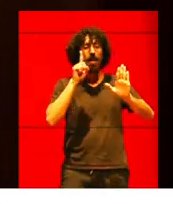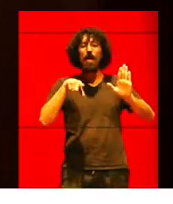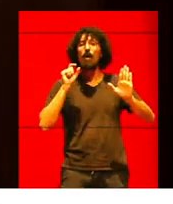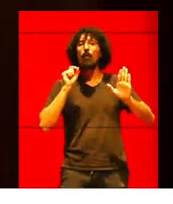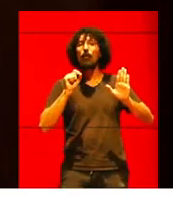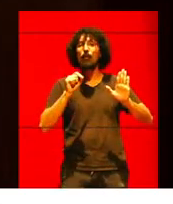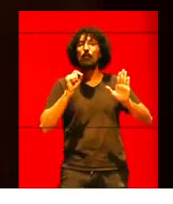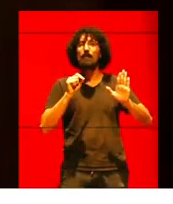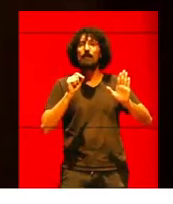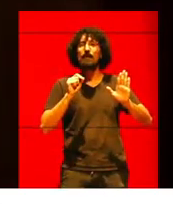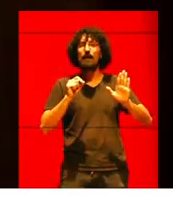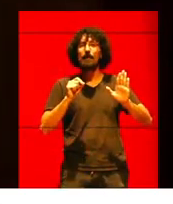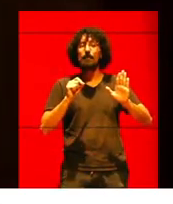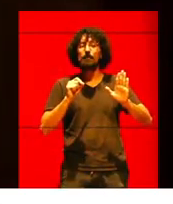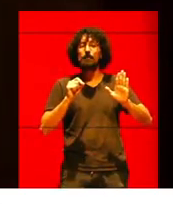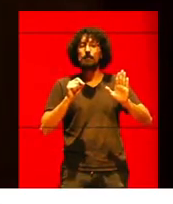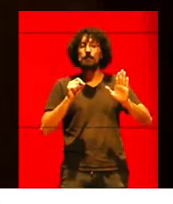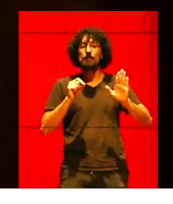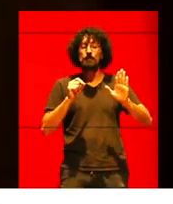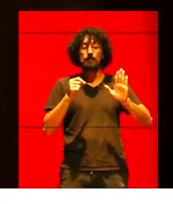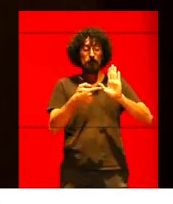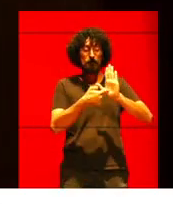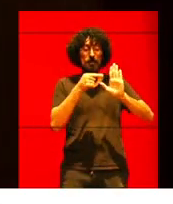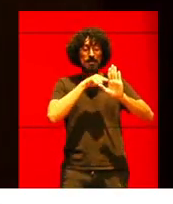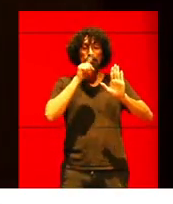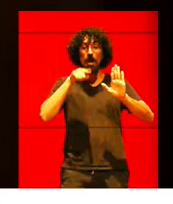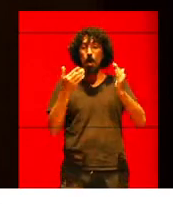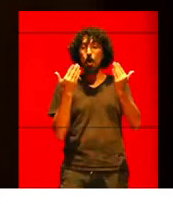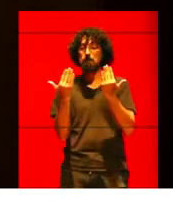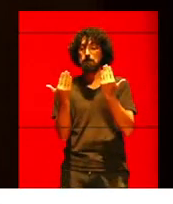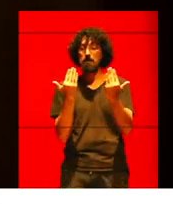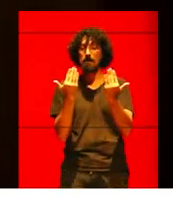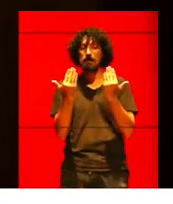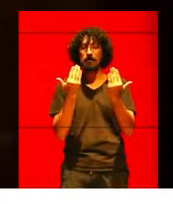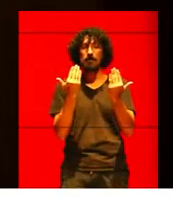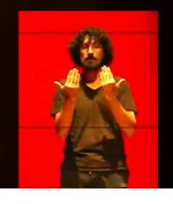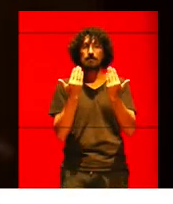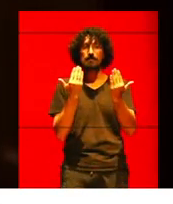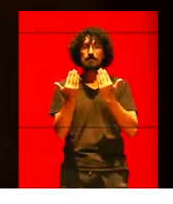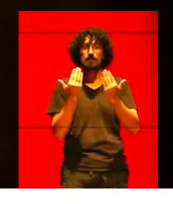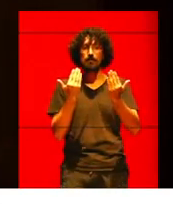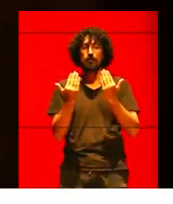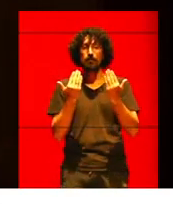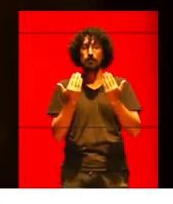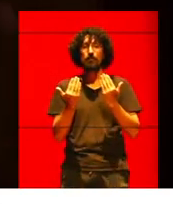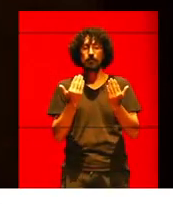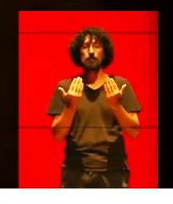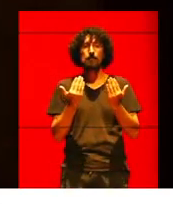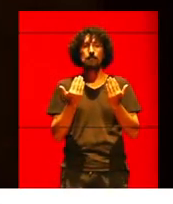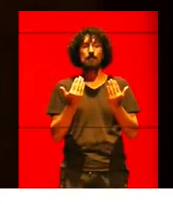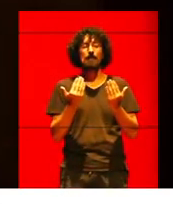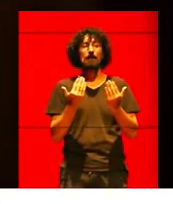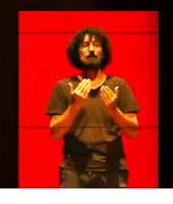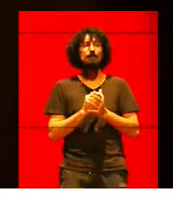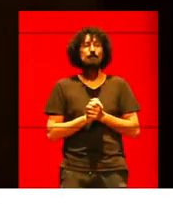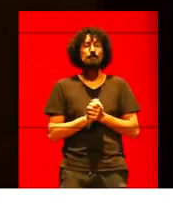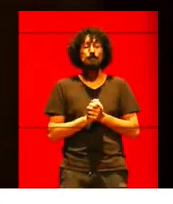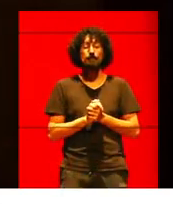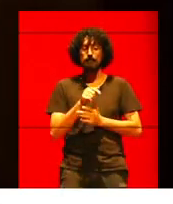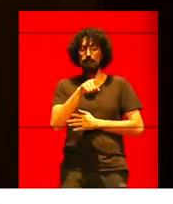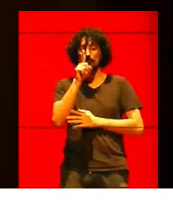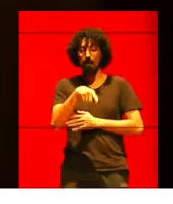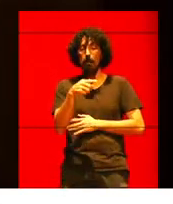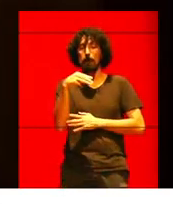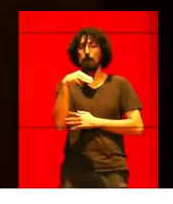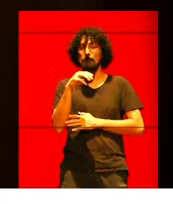senhores? Senhores, é do sério. É uma comparação, né? Uma comparação subentendida. Isso é